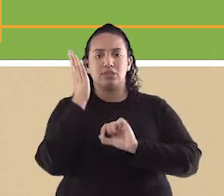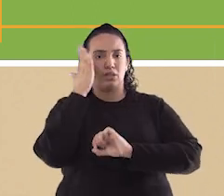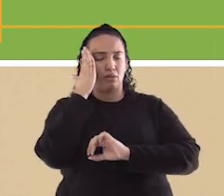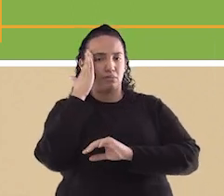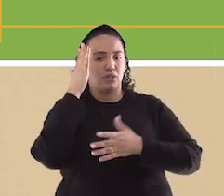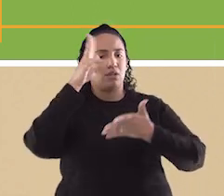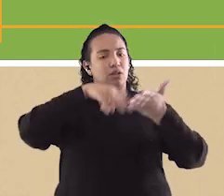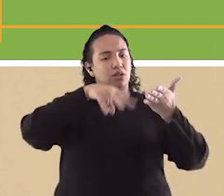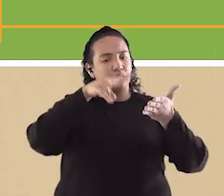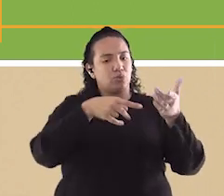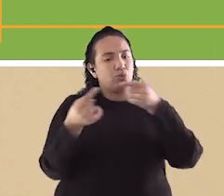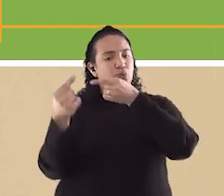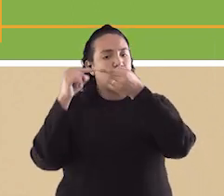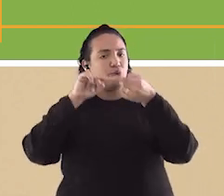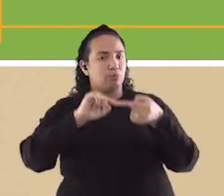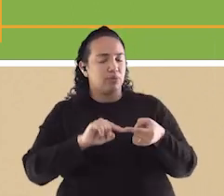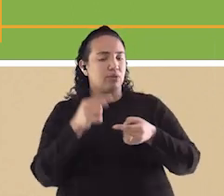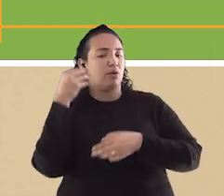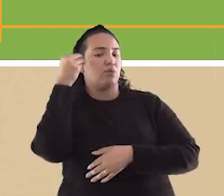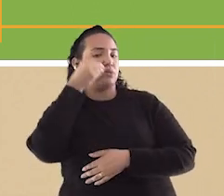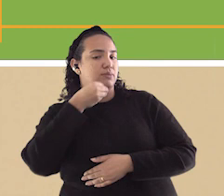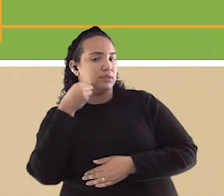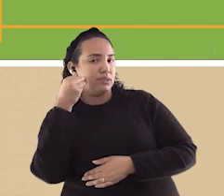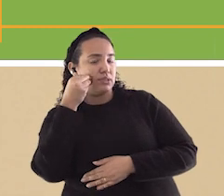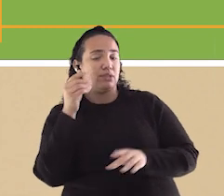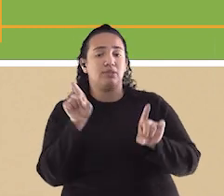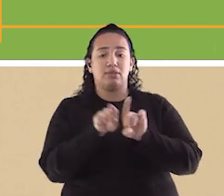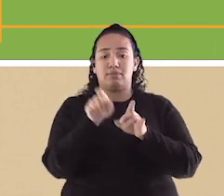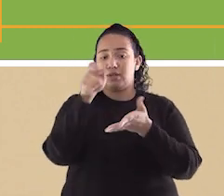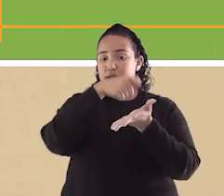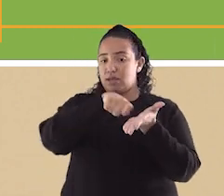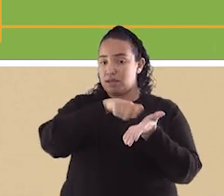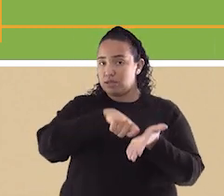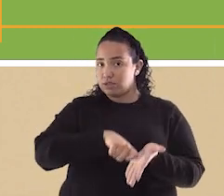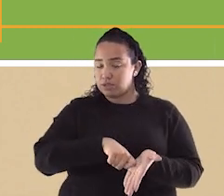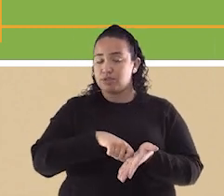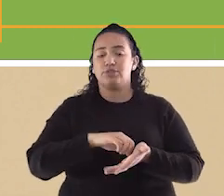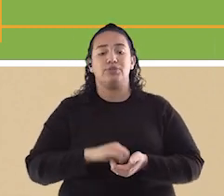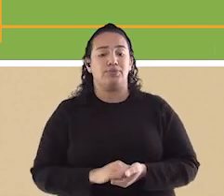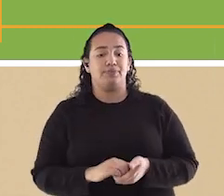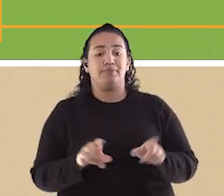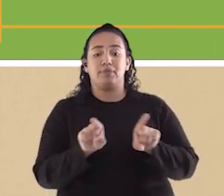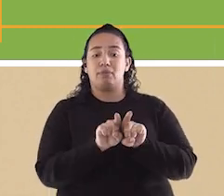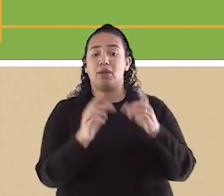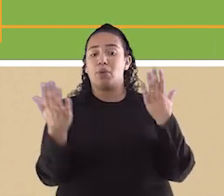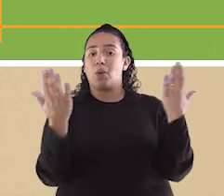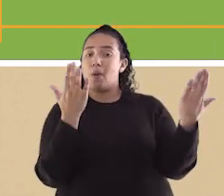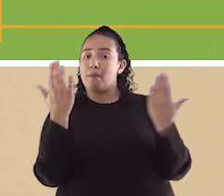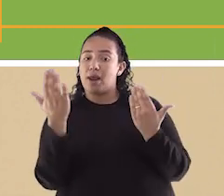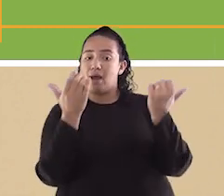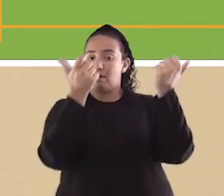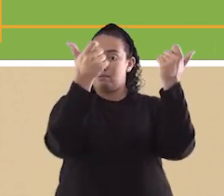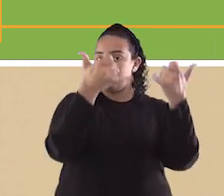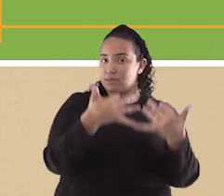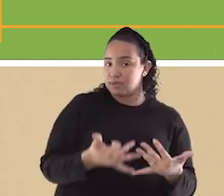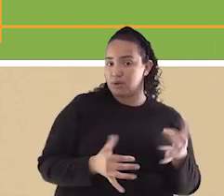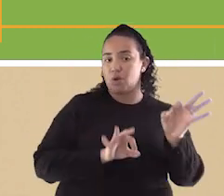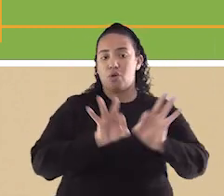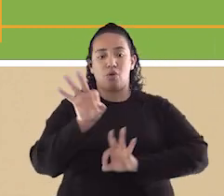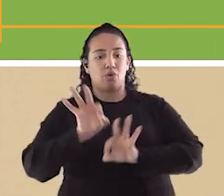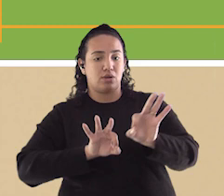combinar leituras, observações, experimentações e registros para coleta, comparação entre explicações,